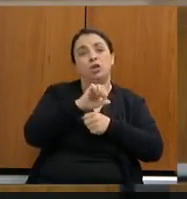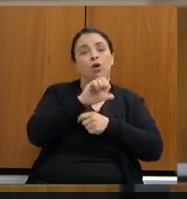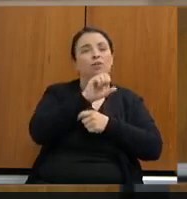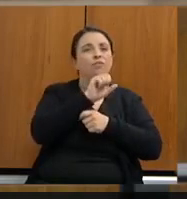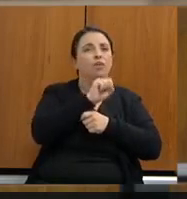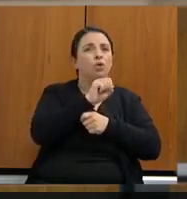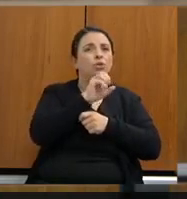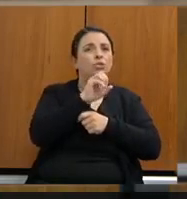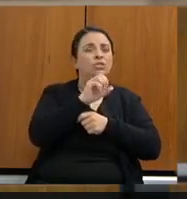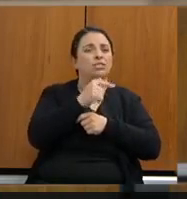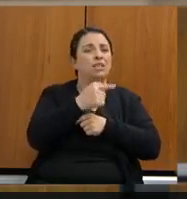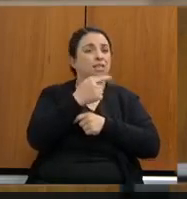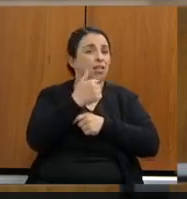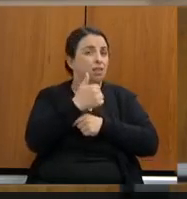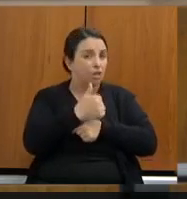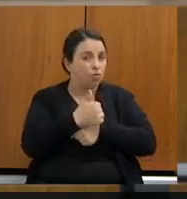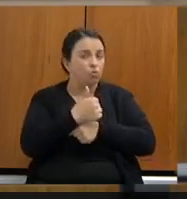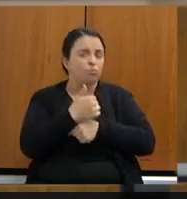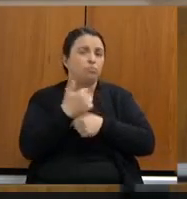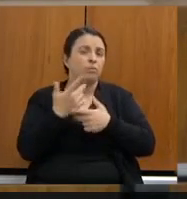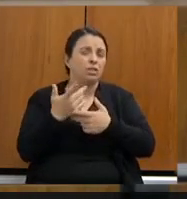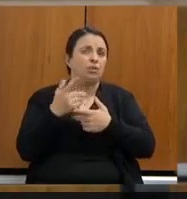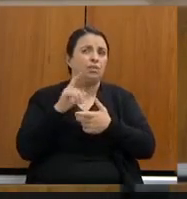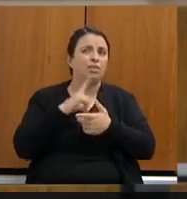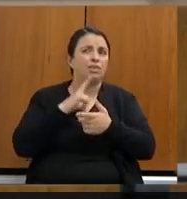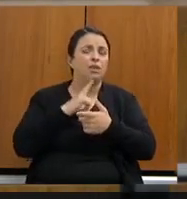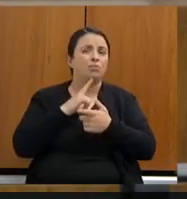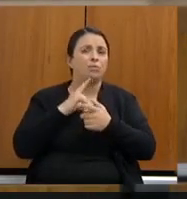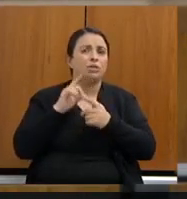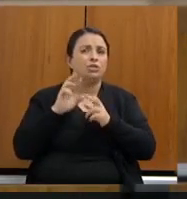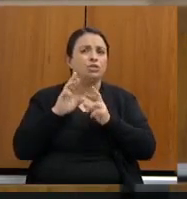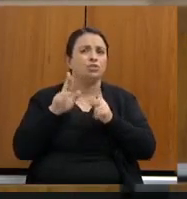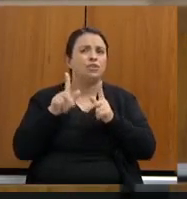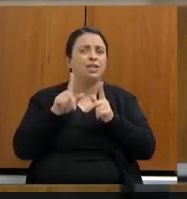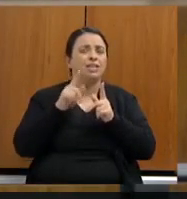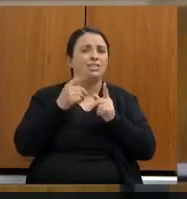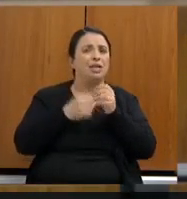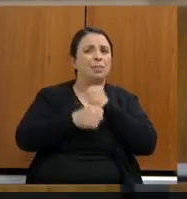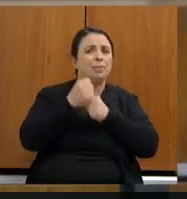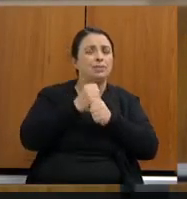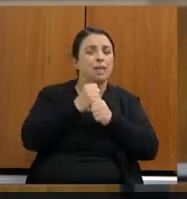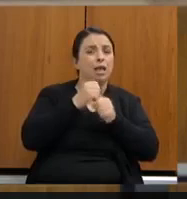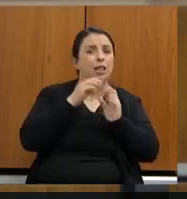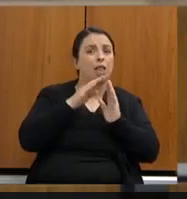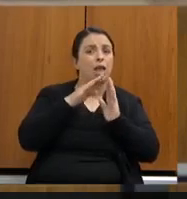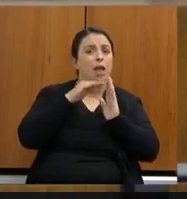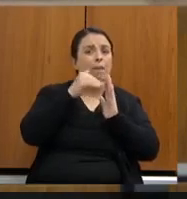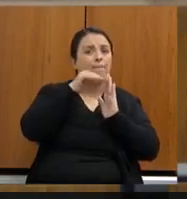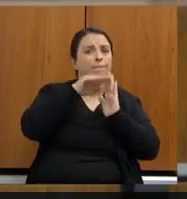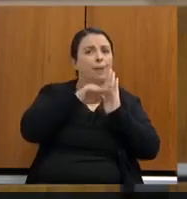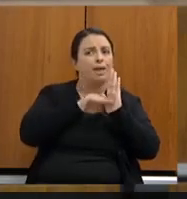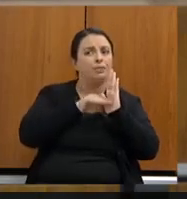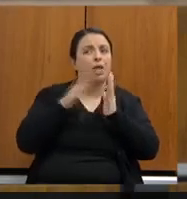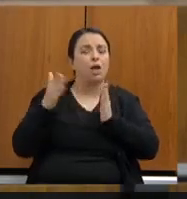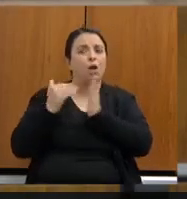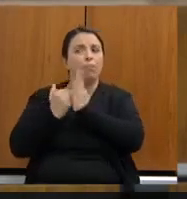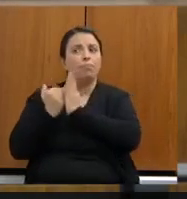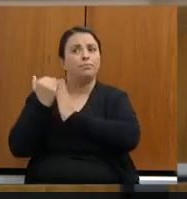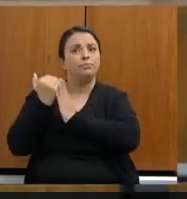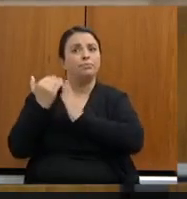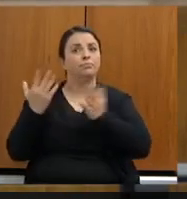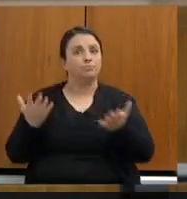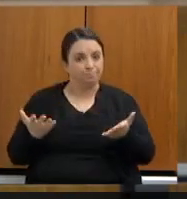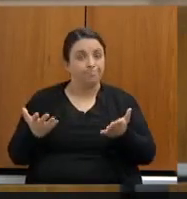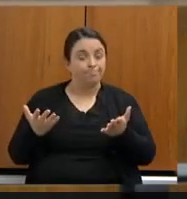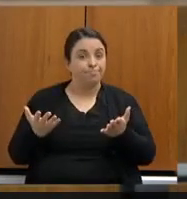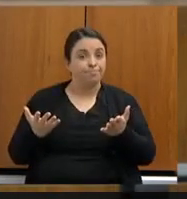pequena diferença menor e o que me o caso é o caso da segunda notificação que a gente sabe também